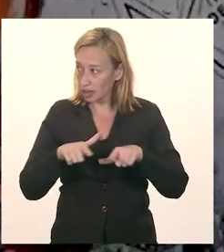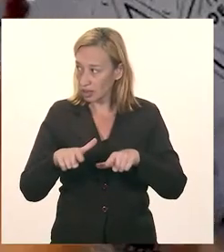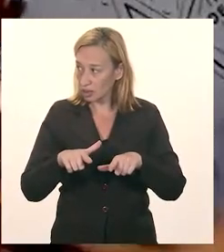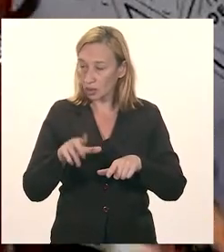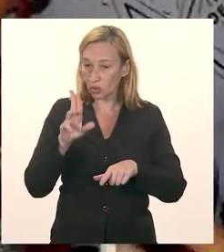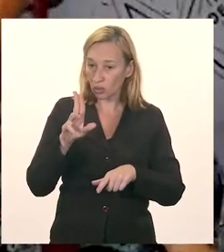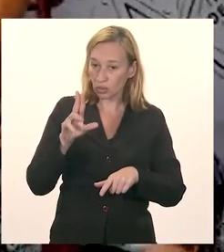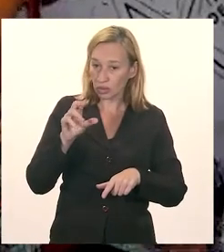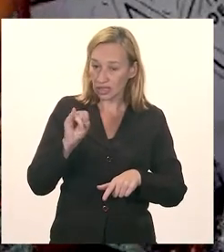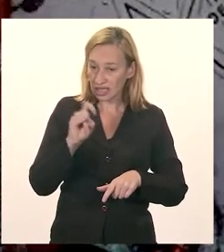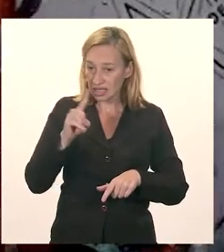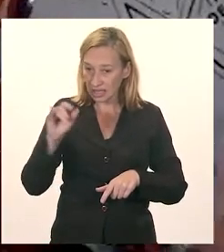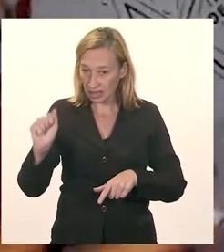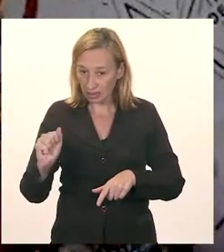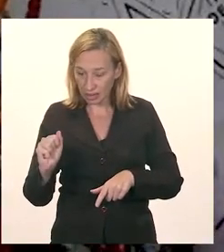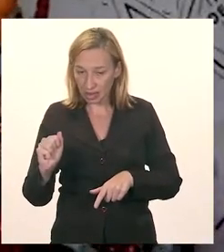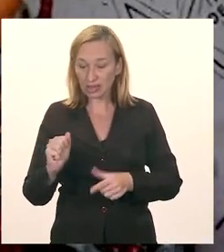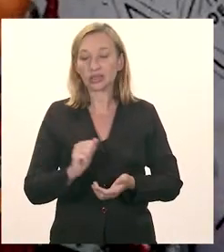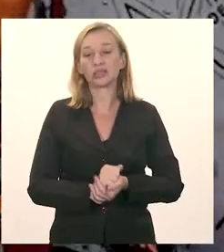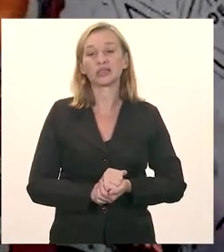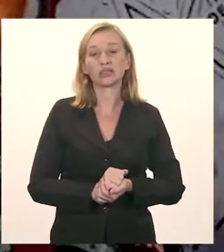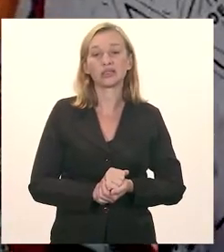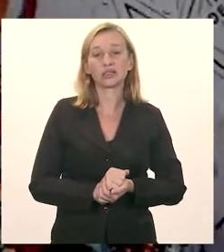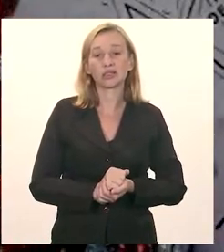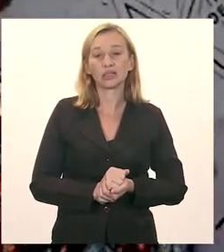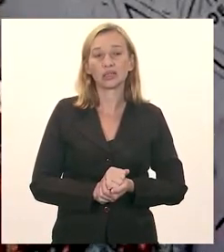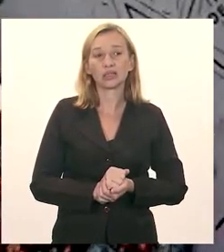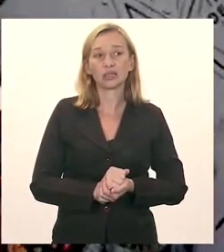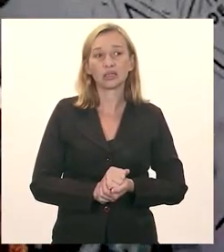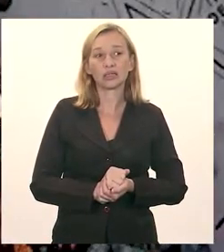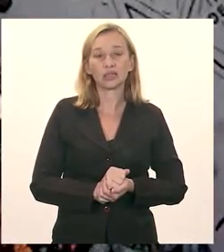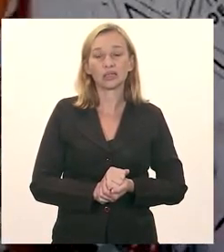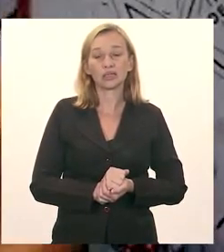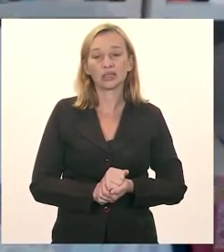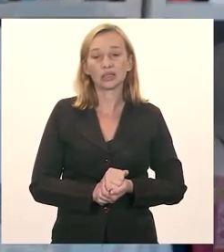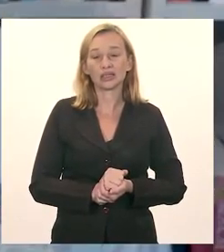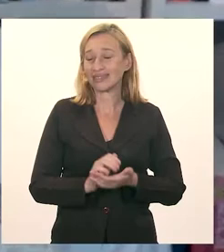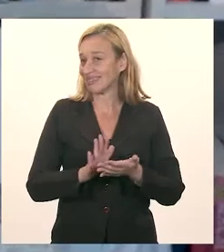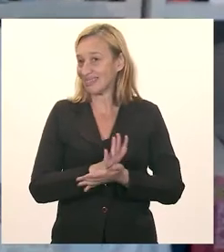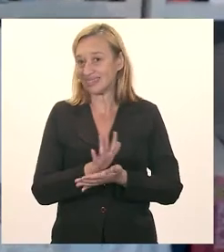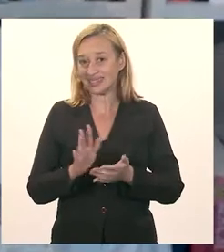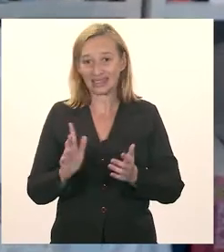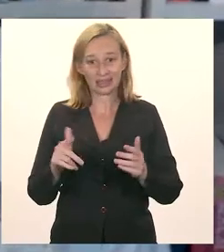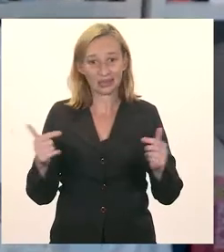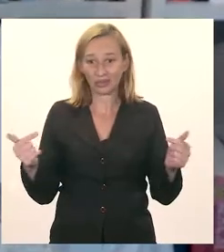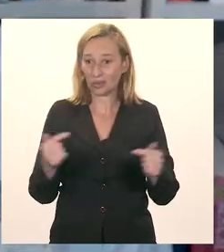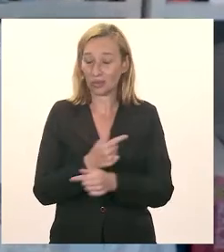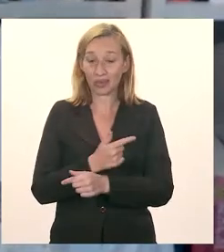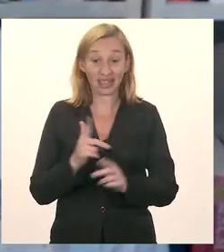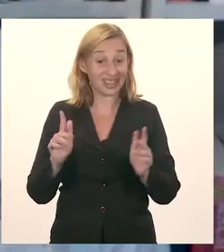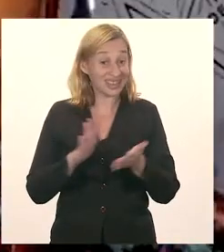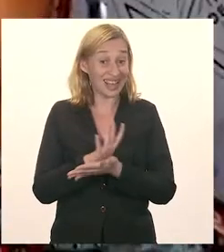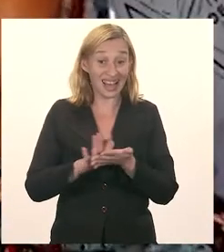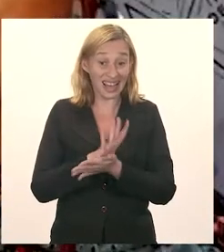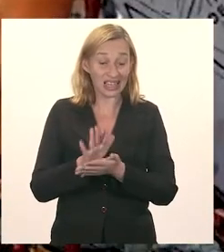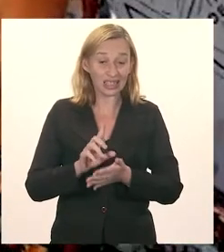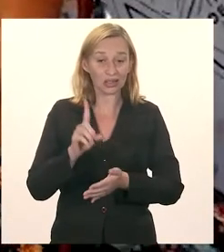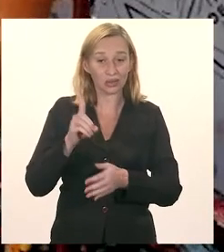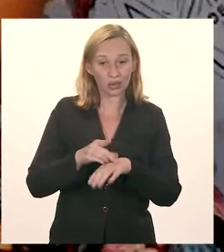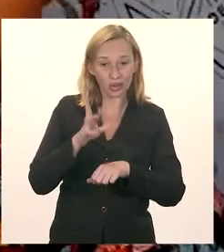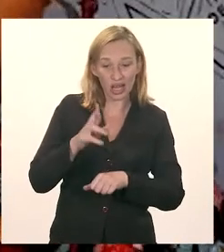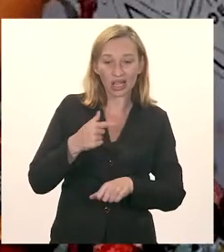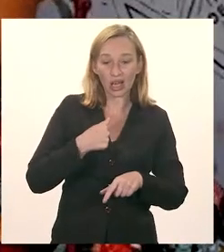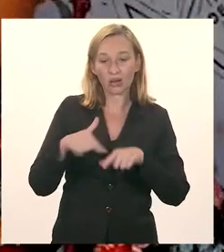eu trabalhava com enzimas de fungos, que eram chilanases e celulases, então nada a ver. E o do